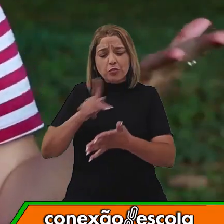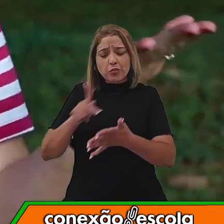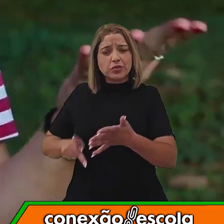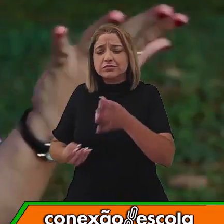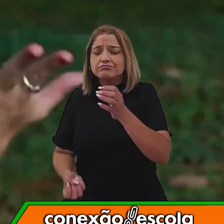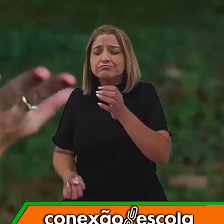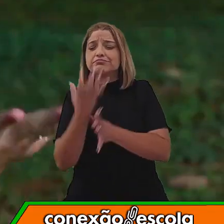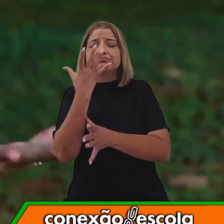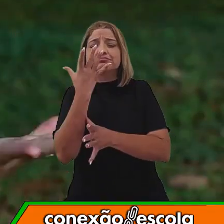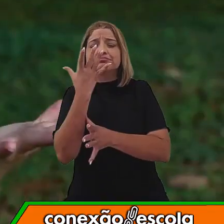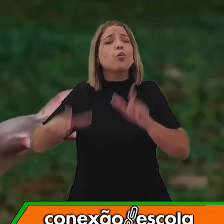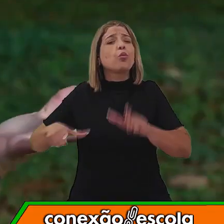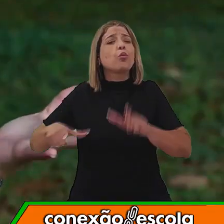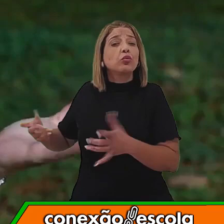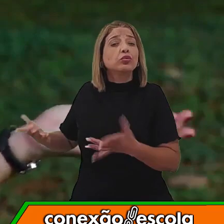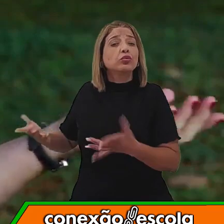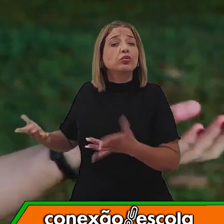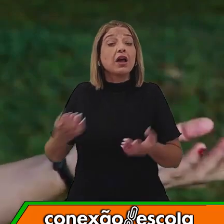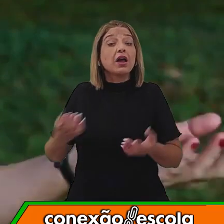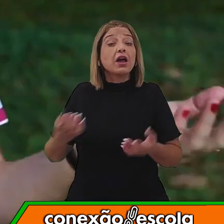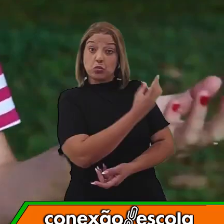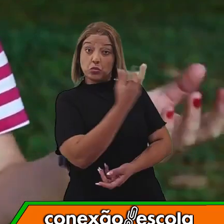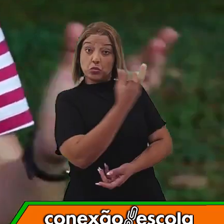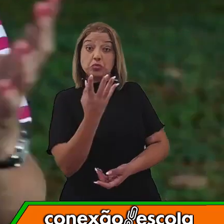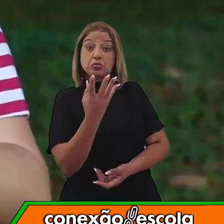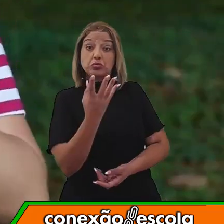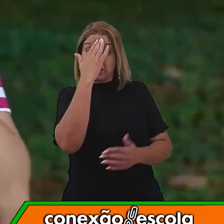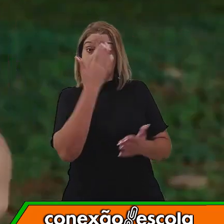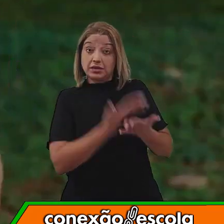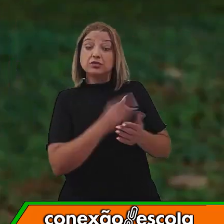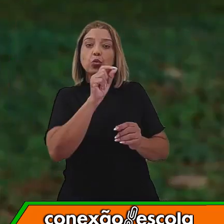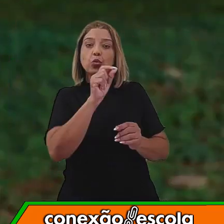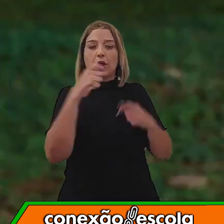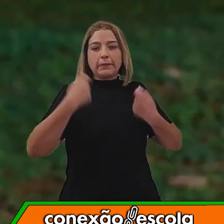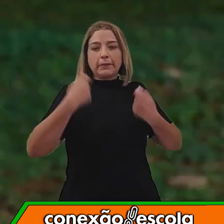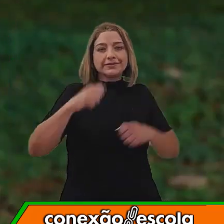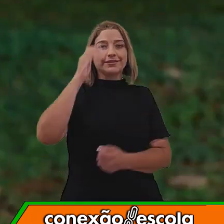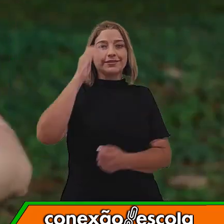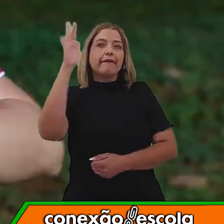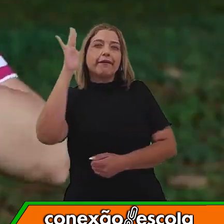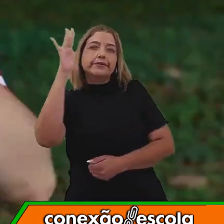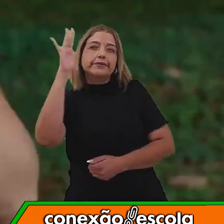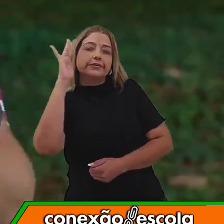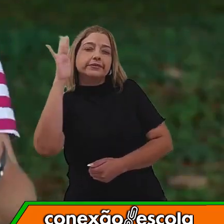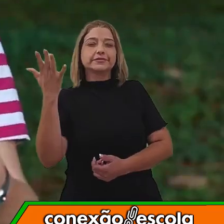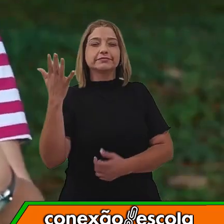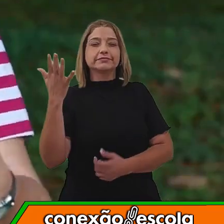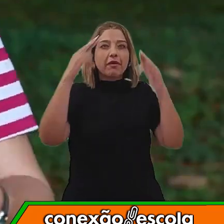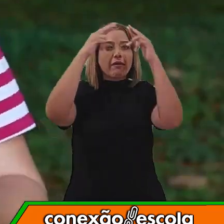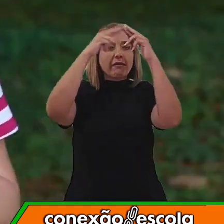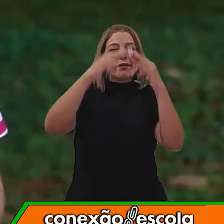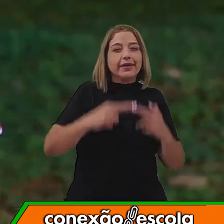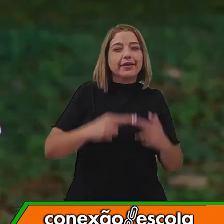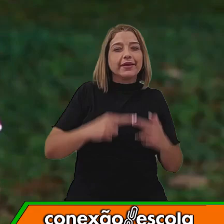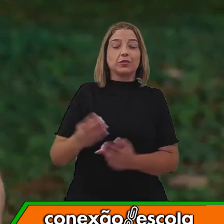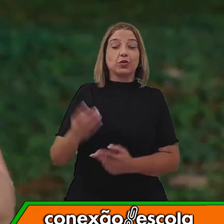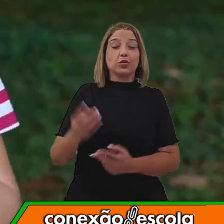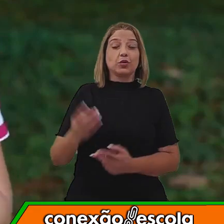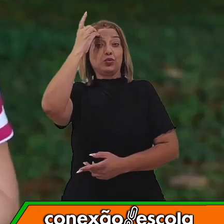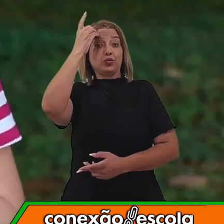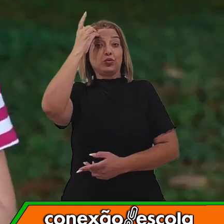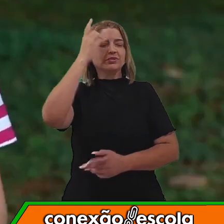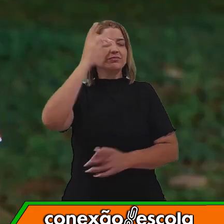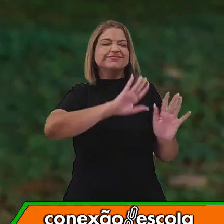Onde nasce a poesia? Para alguns, ela fica sempre amarrada à ideia de imaginação, uma rima,